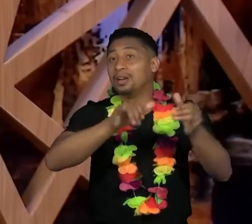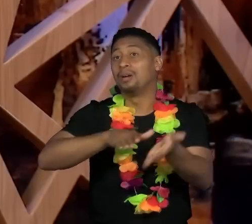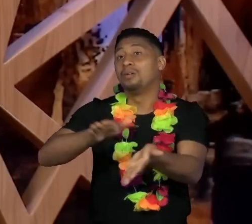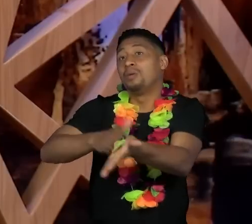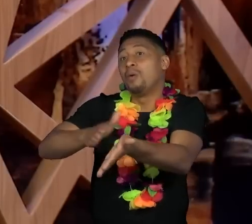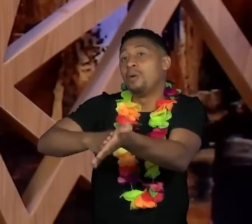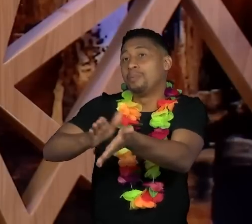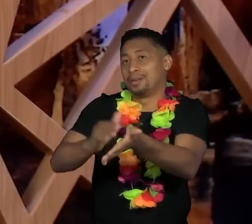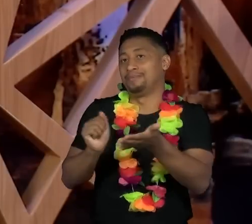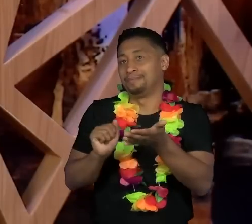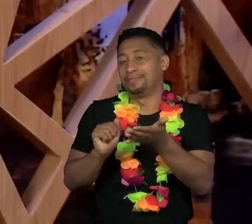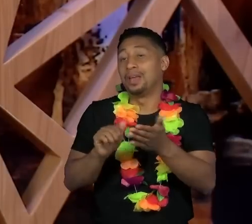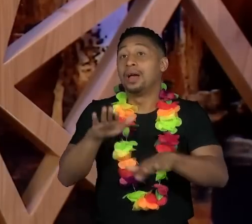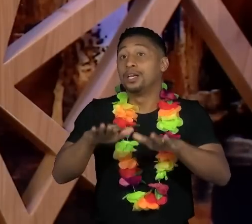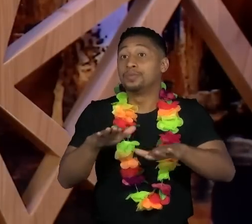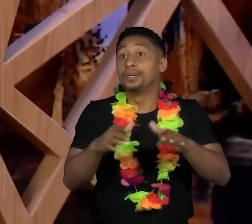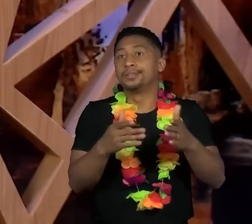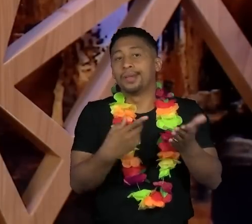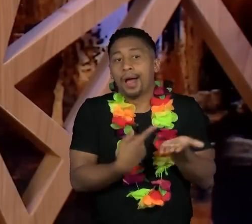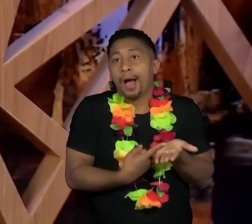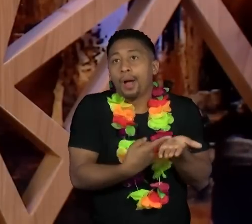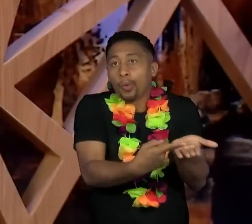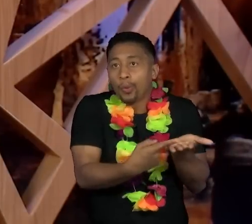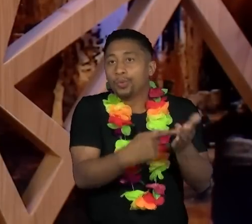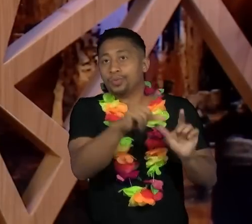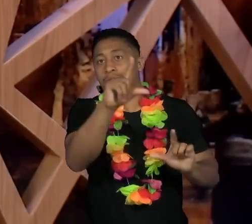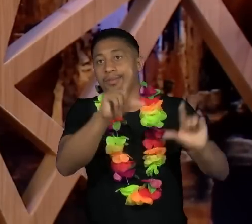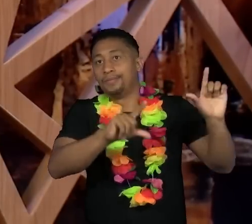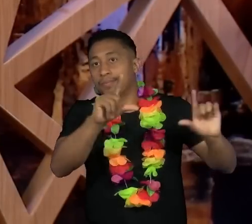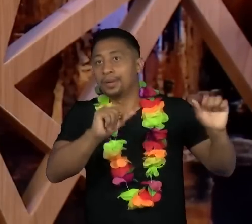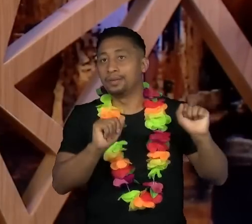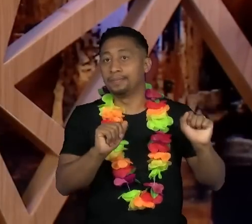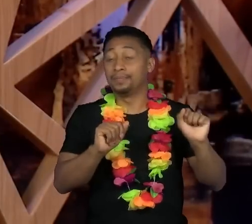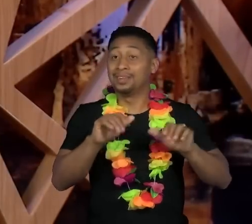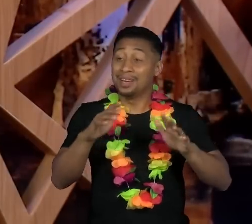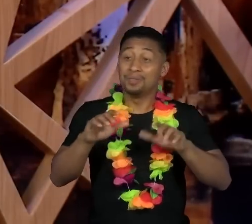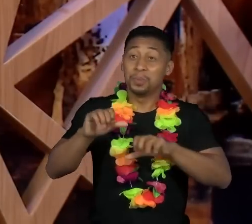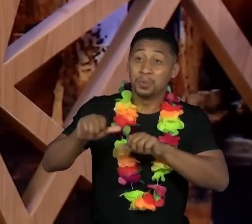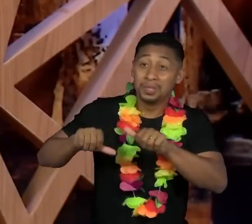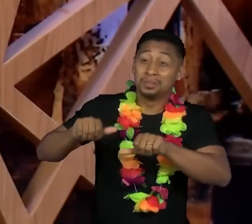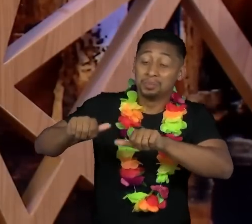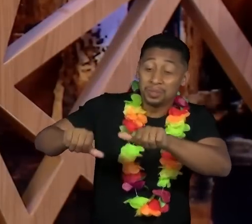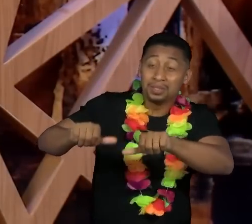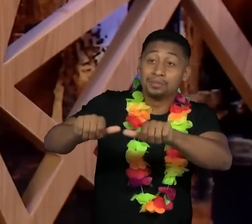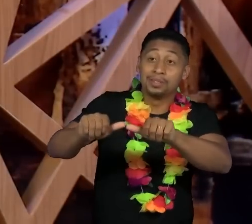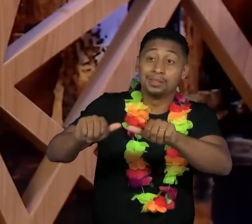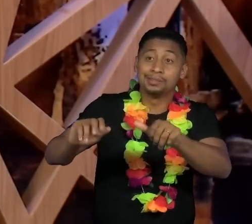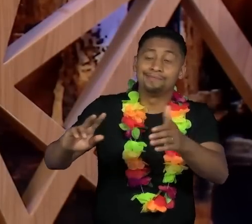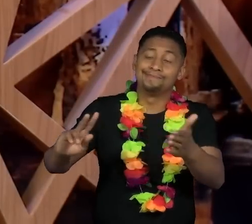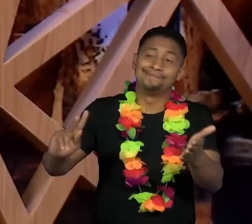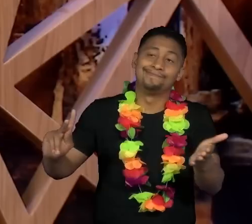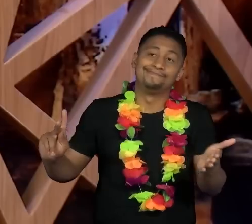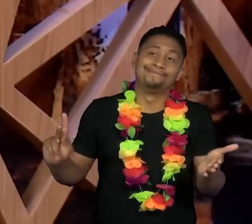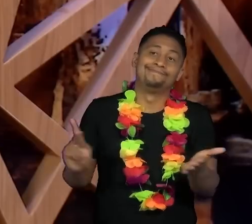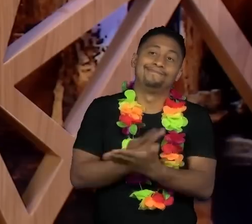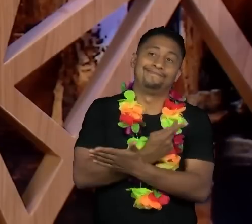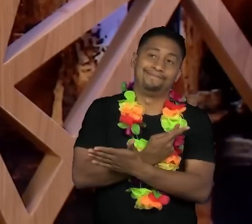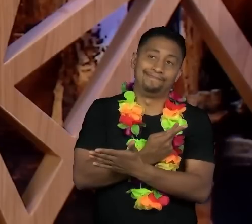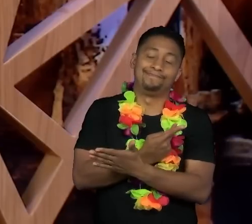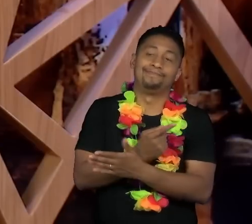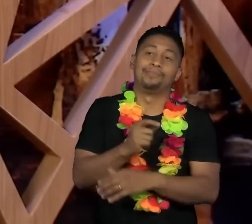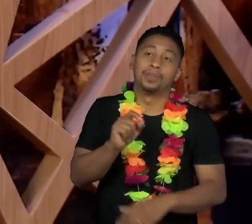acordo com uma TV que tem a hegemonia sobre a transmissão, a estética vai mudando, e aí a gente tem um ponto que eu acho que é crucial,